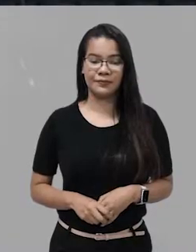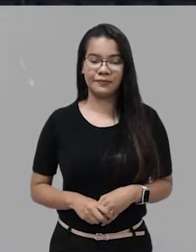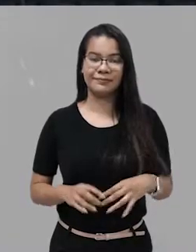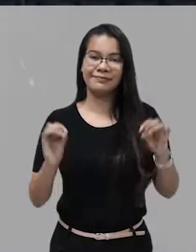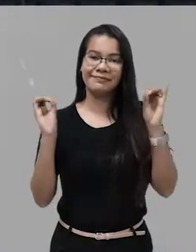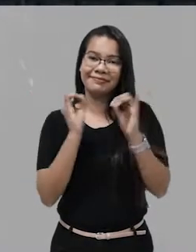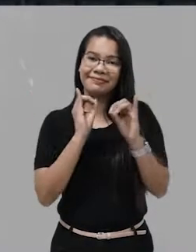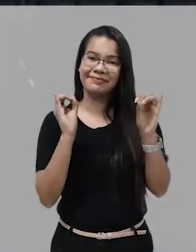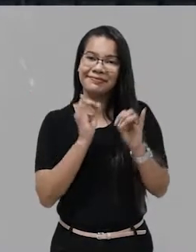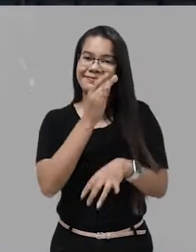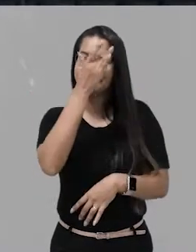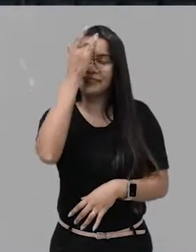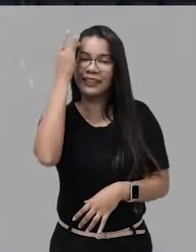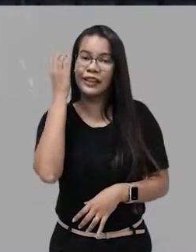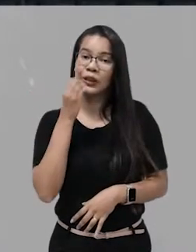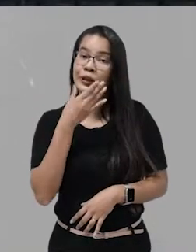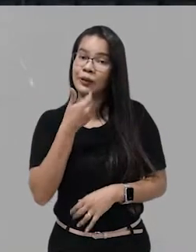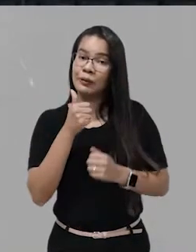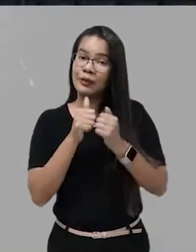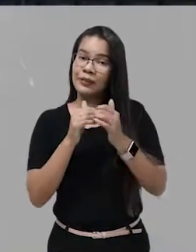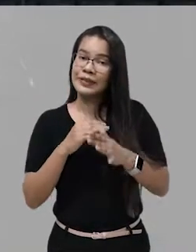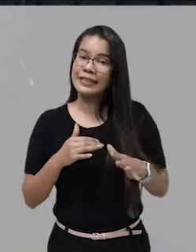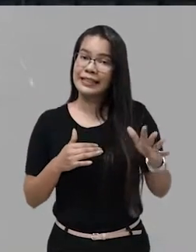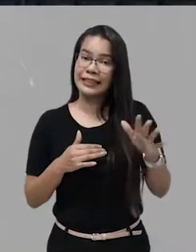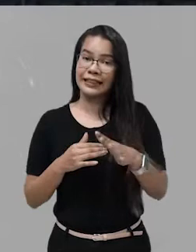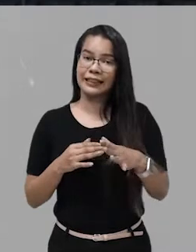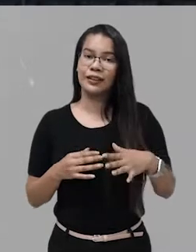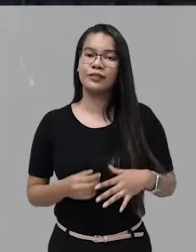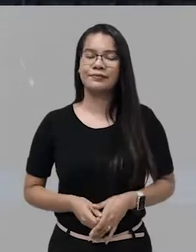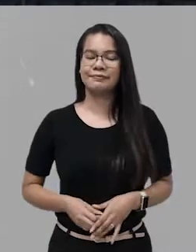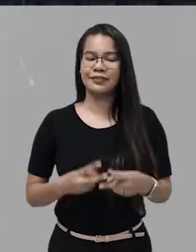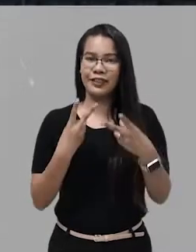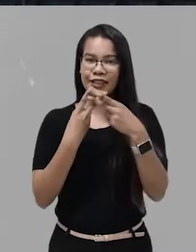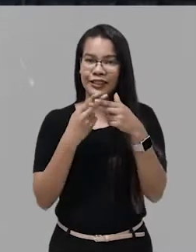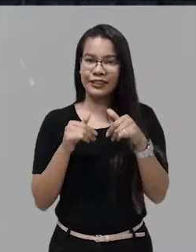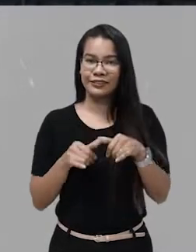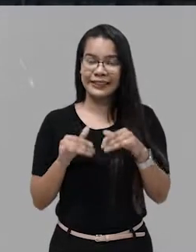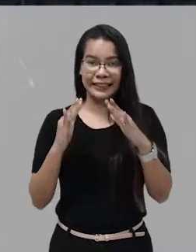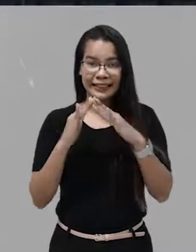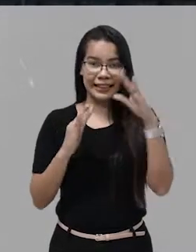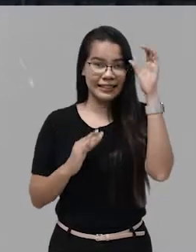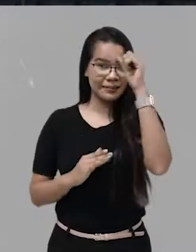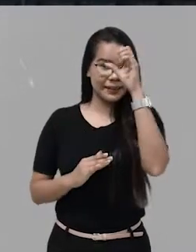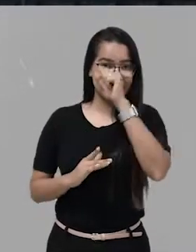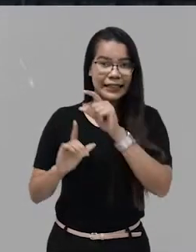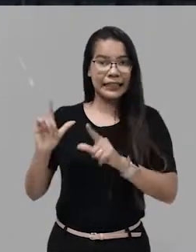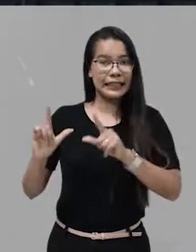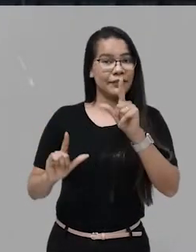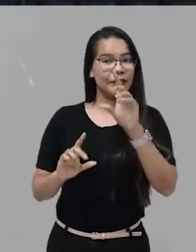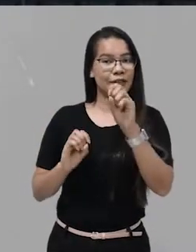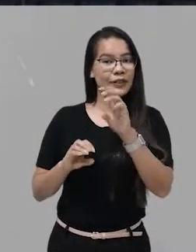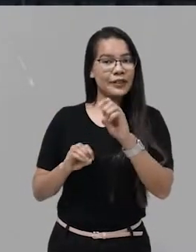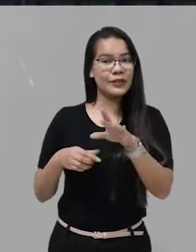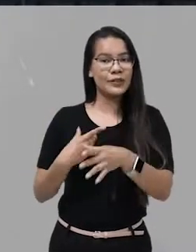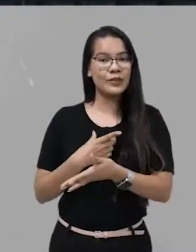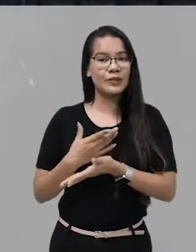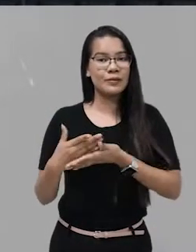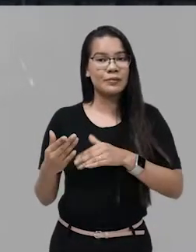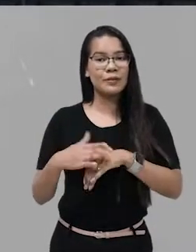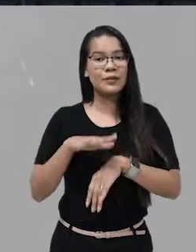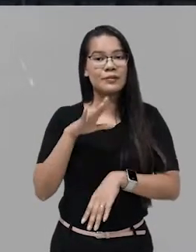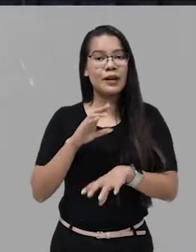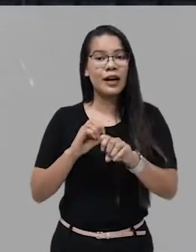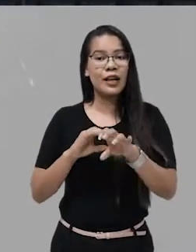Olá, pessoal! Tudo bem com vocês? Se liga no Portal do Estudante e na TV Educação que vamos começar mais uma aula.